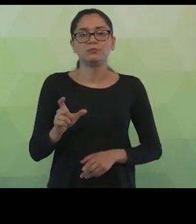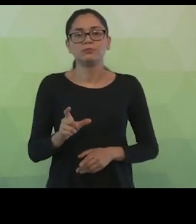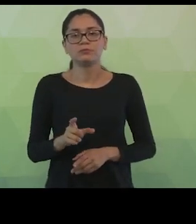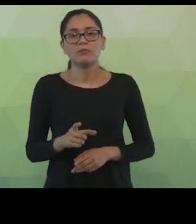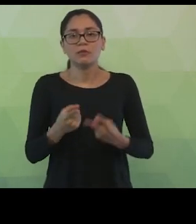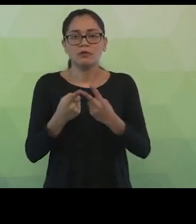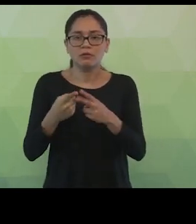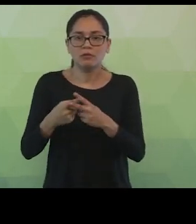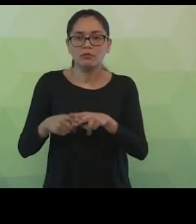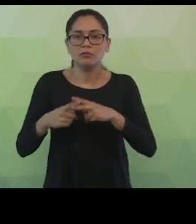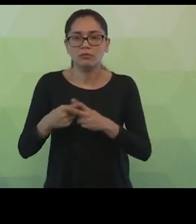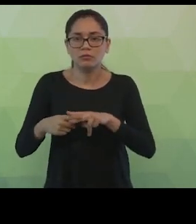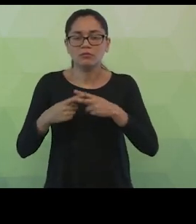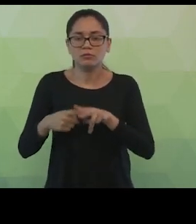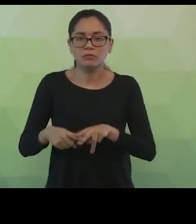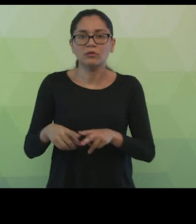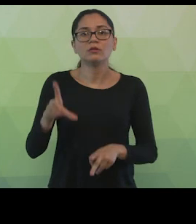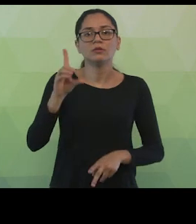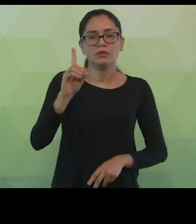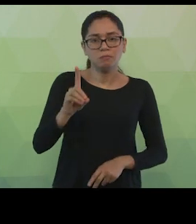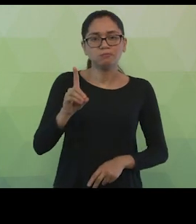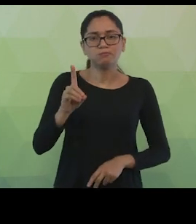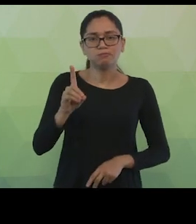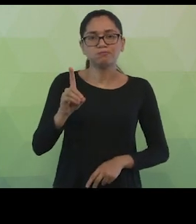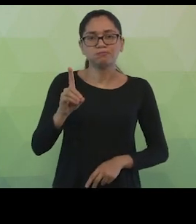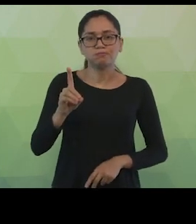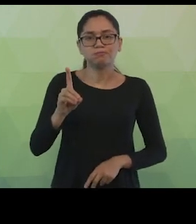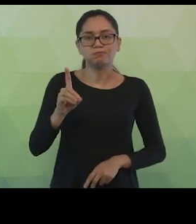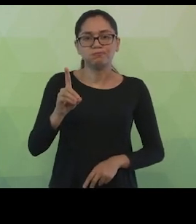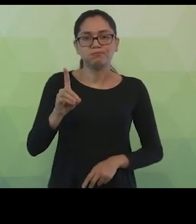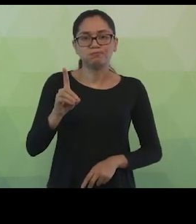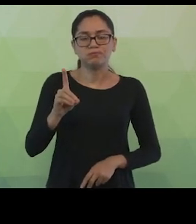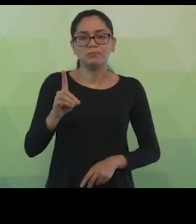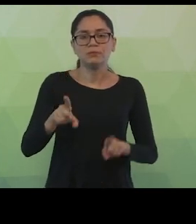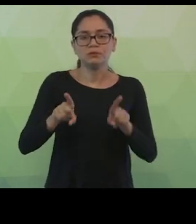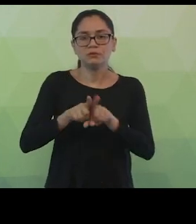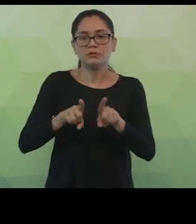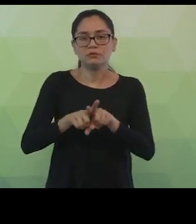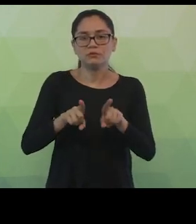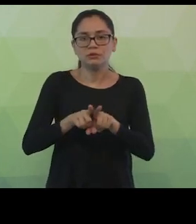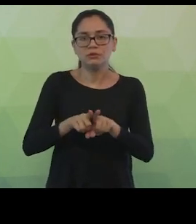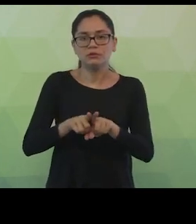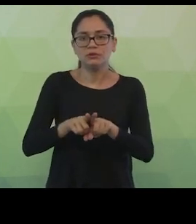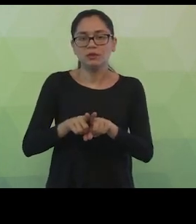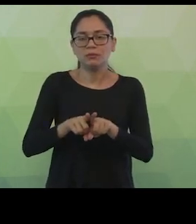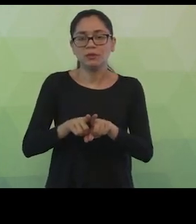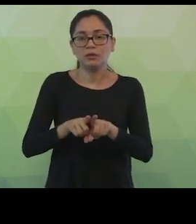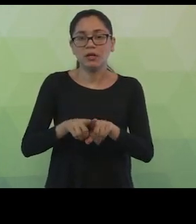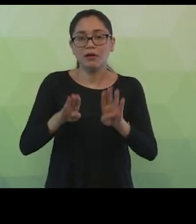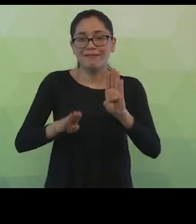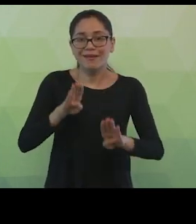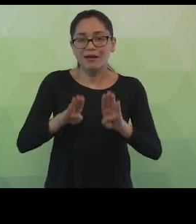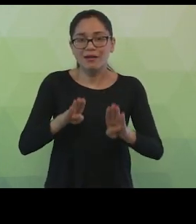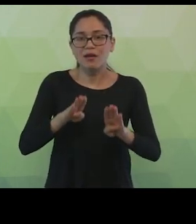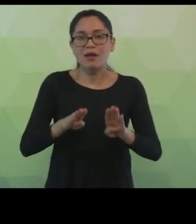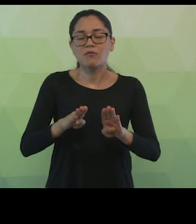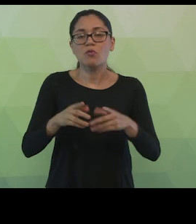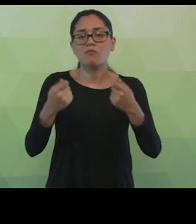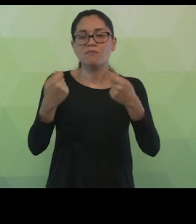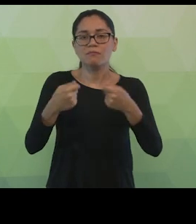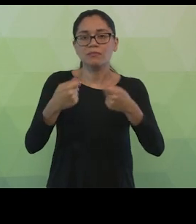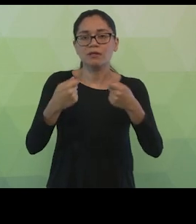e corrigir, colocar o D maiúsculo, bem como aqui, aonde eu estiver utilizando a variável, eu tenho